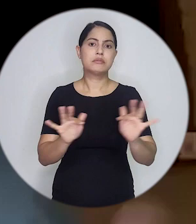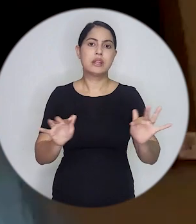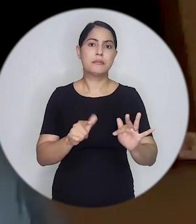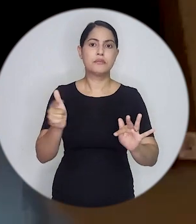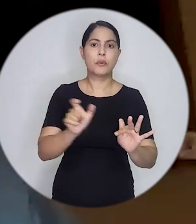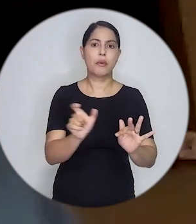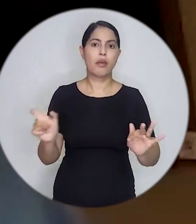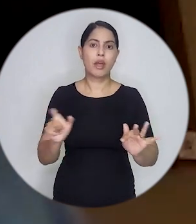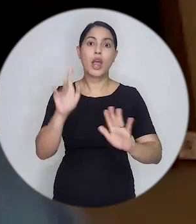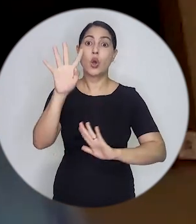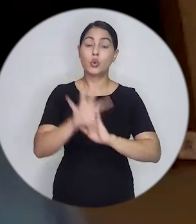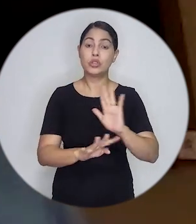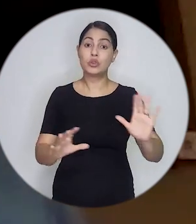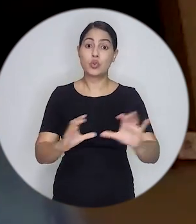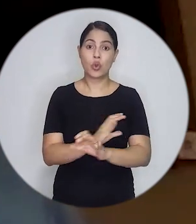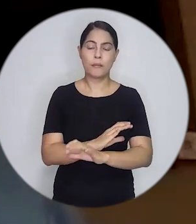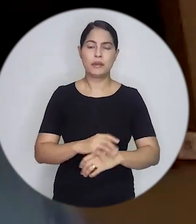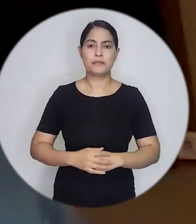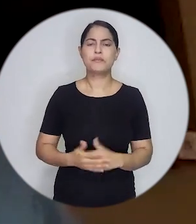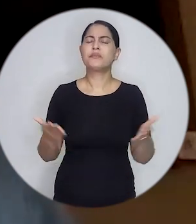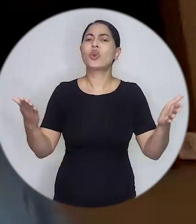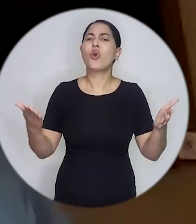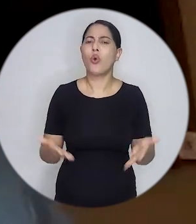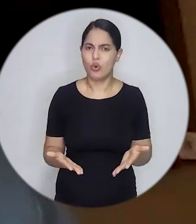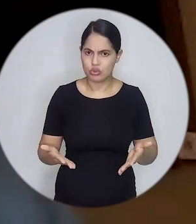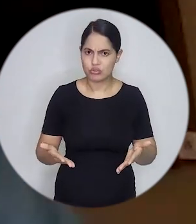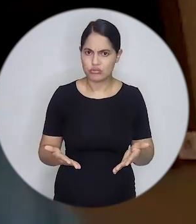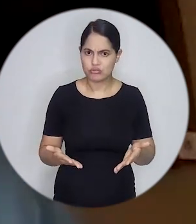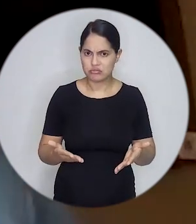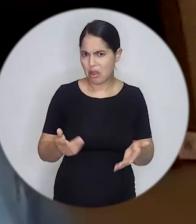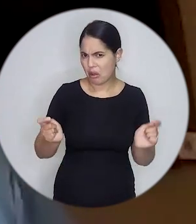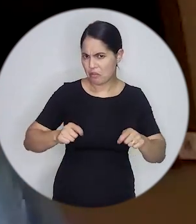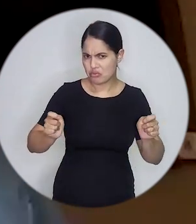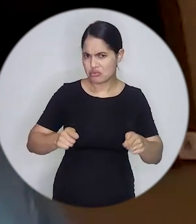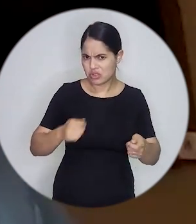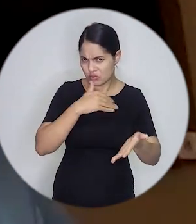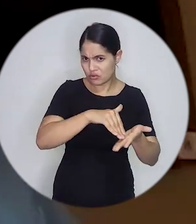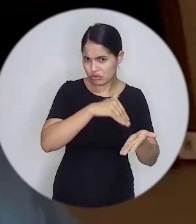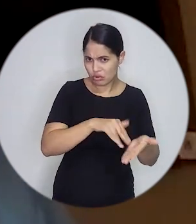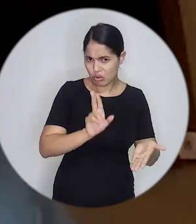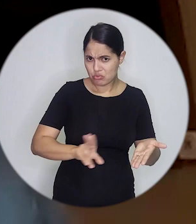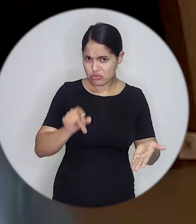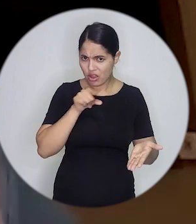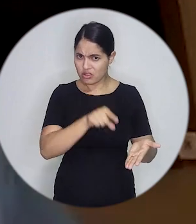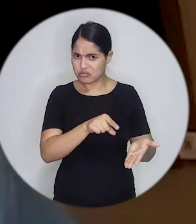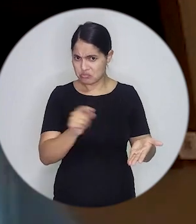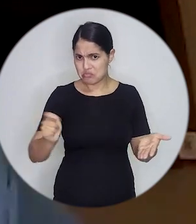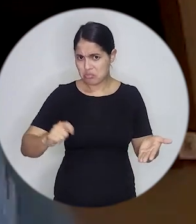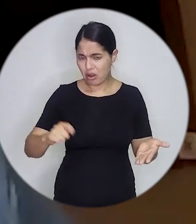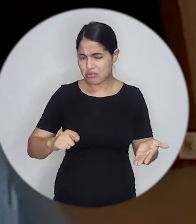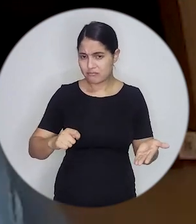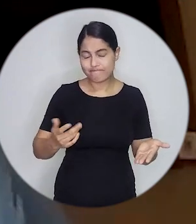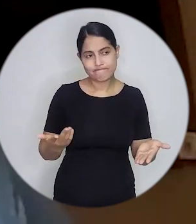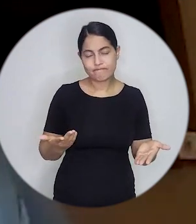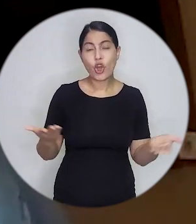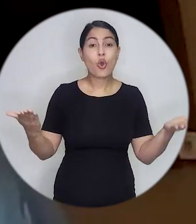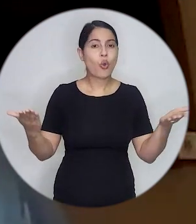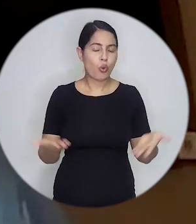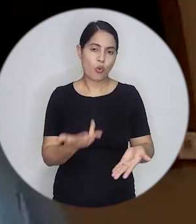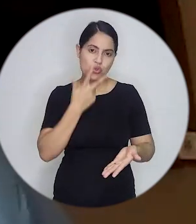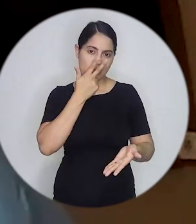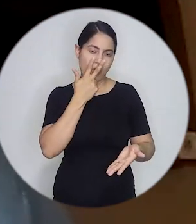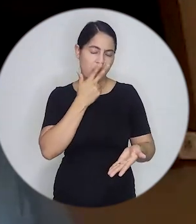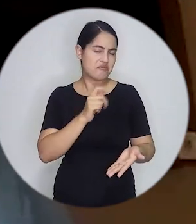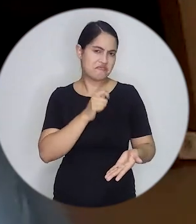seguinte, ele faz um texto inteiro a respeito daquilo. Hoje, dá para utilizar isso no escritório? Você pode utilizar isso dentro do teu